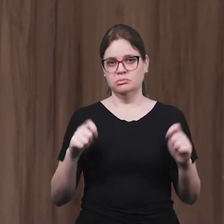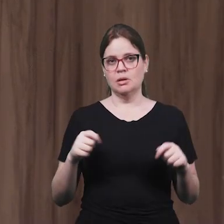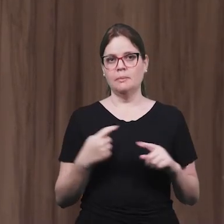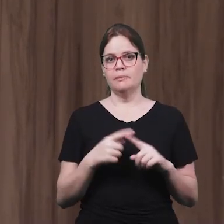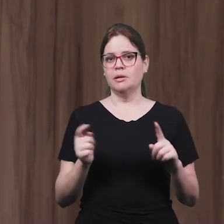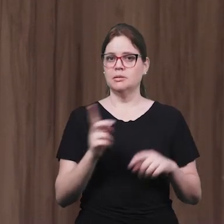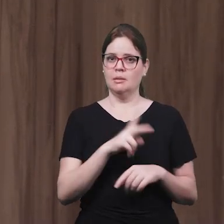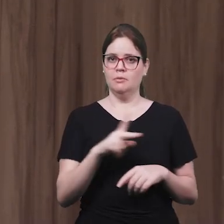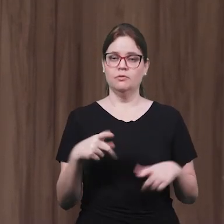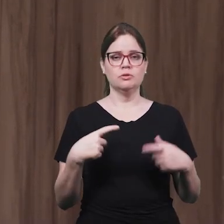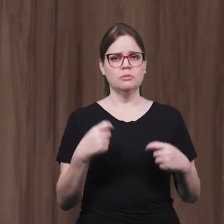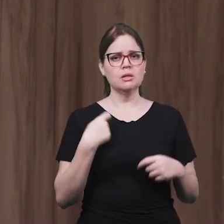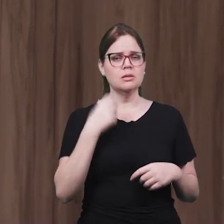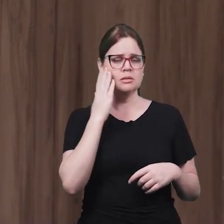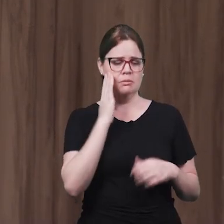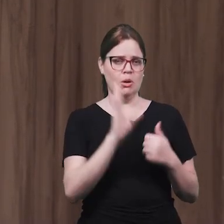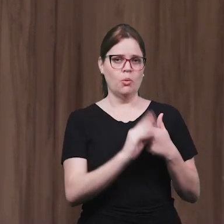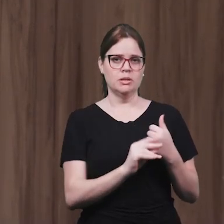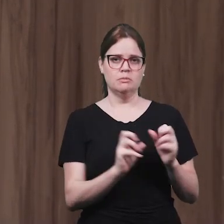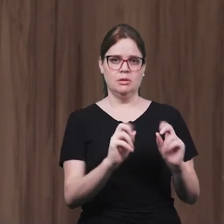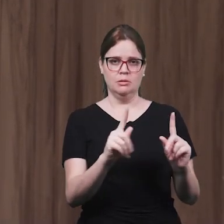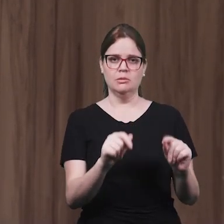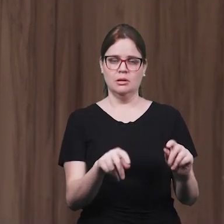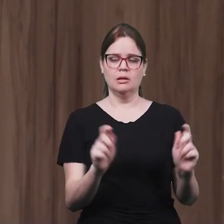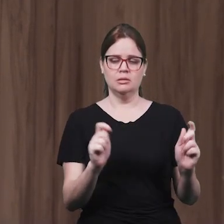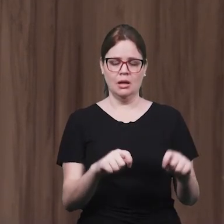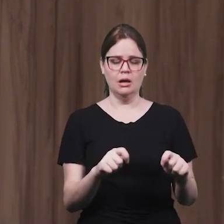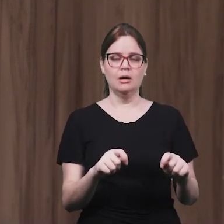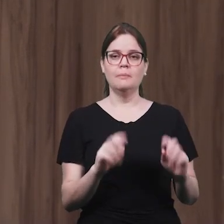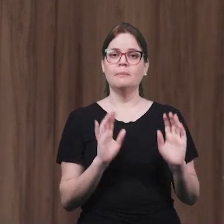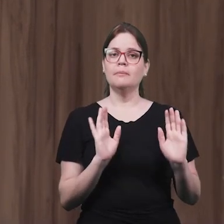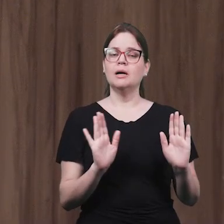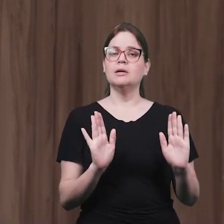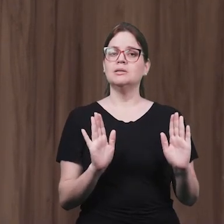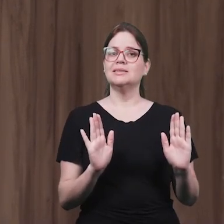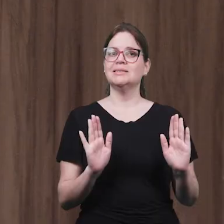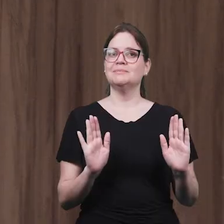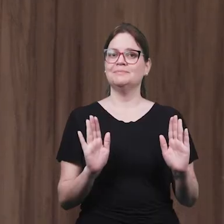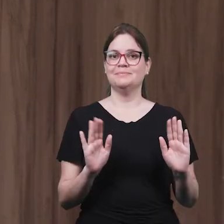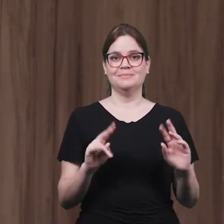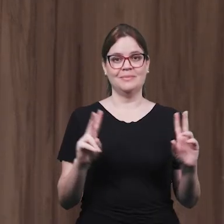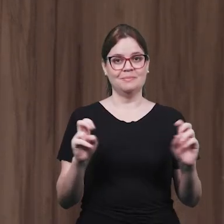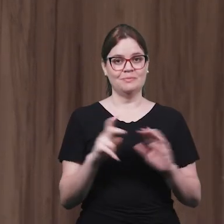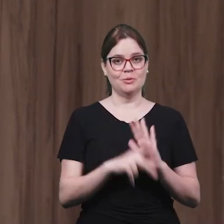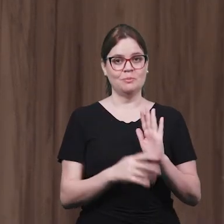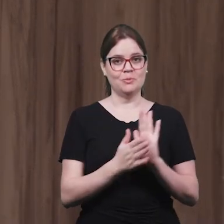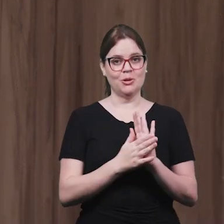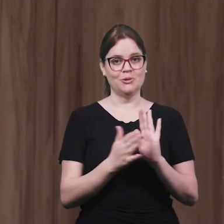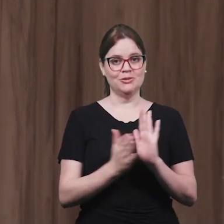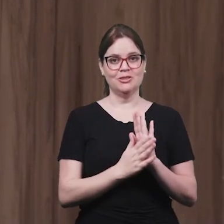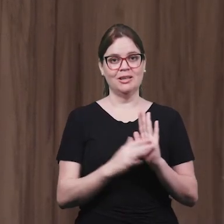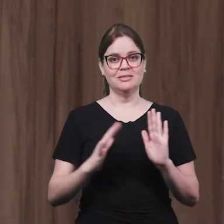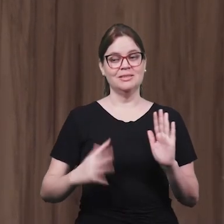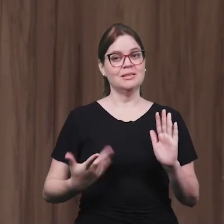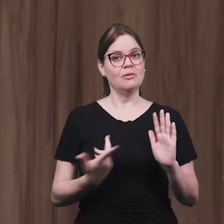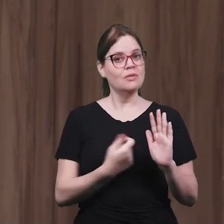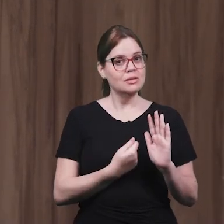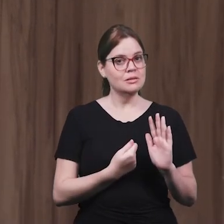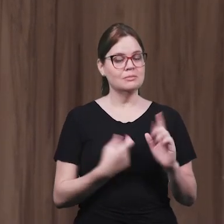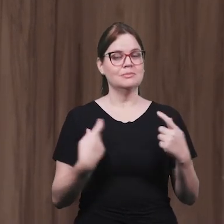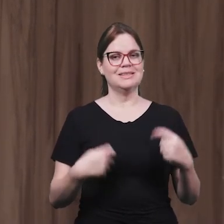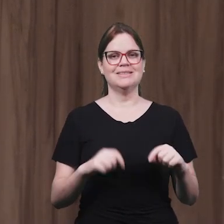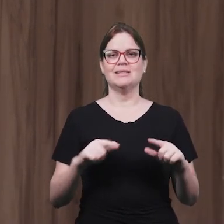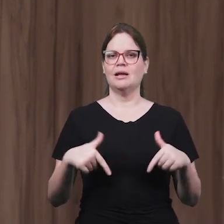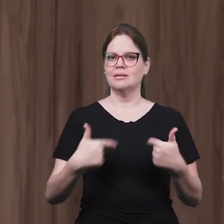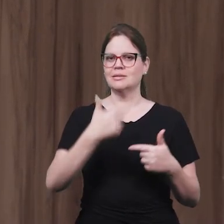E as professoras têm de fazer isso também. Faz parte. Agora, obra, a operação do Espírito Santo, a